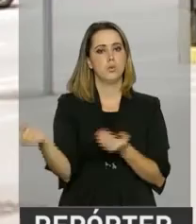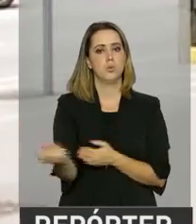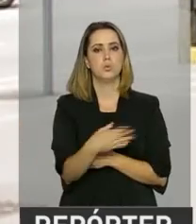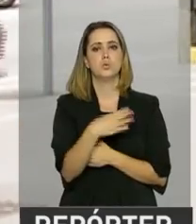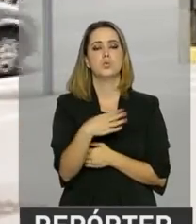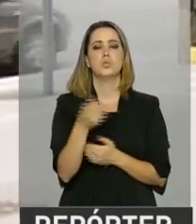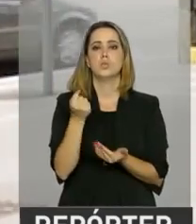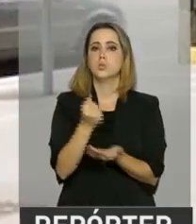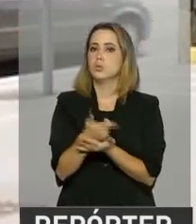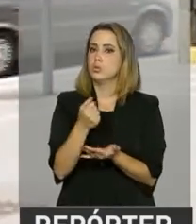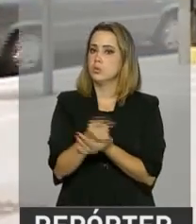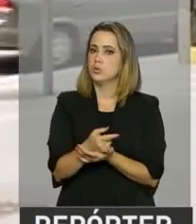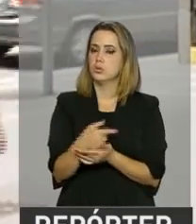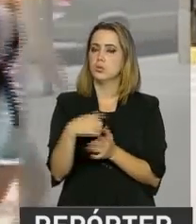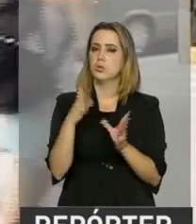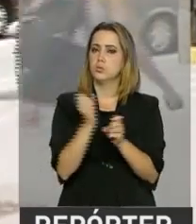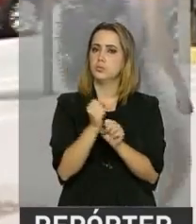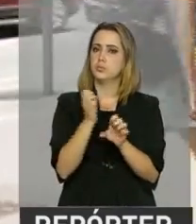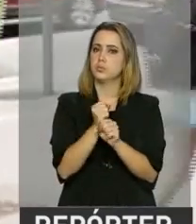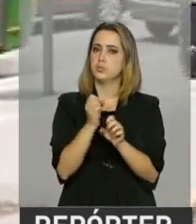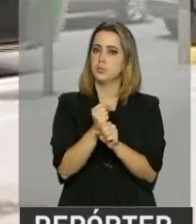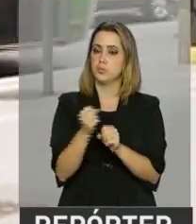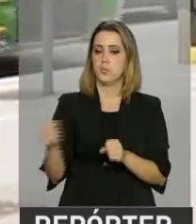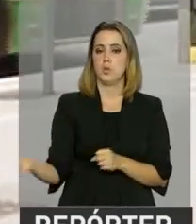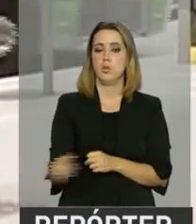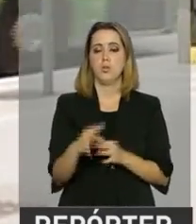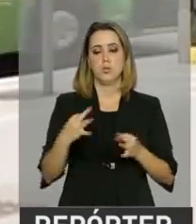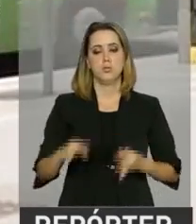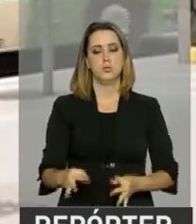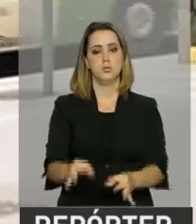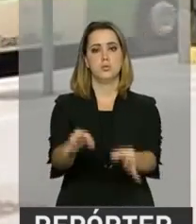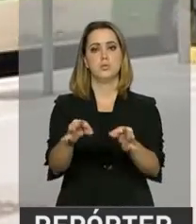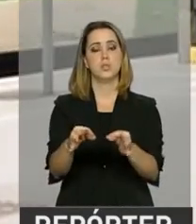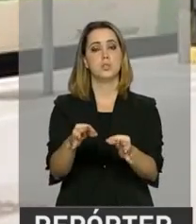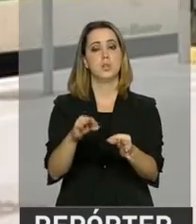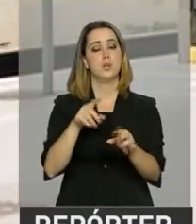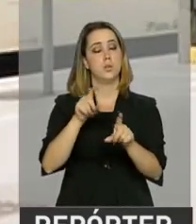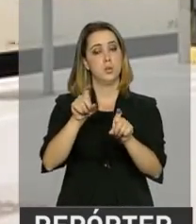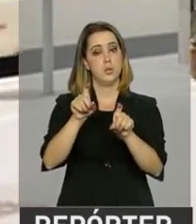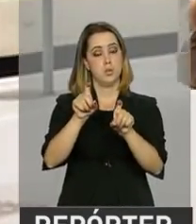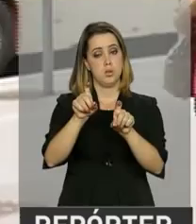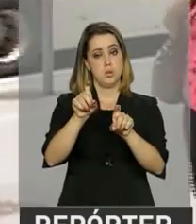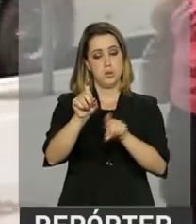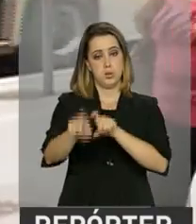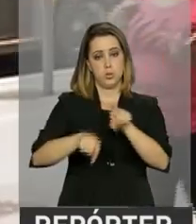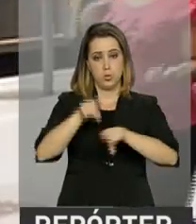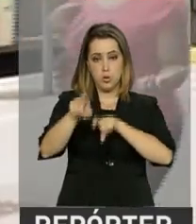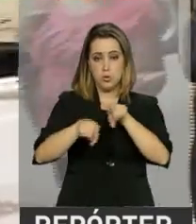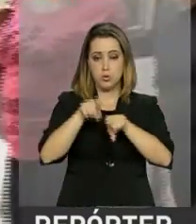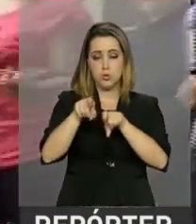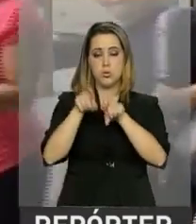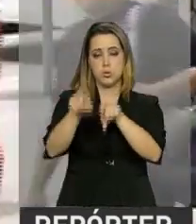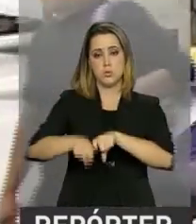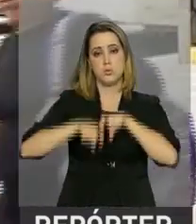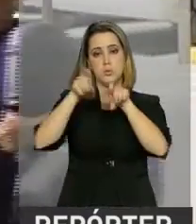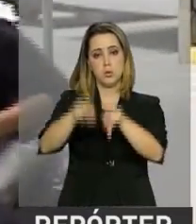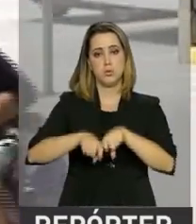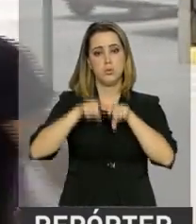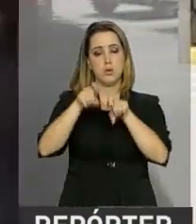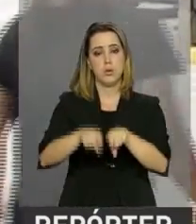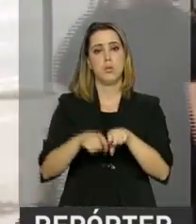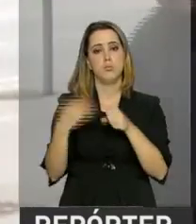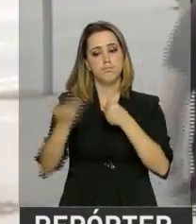Frota. O orçamento do Programa de Modernização da Frota de Tratores Agrícolas e Implementos Associados e Colheitadeiras